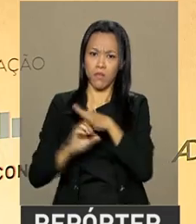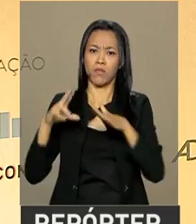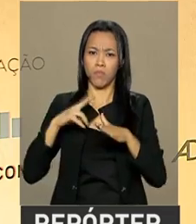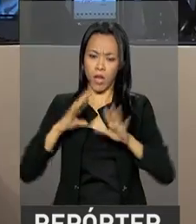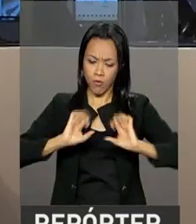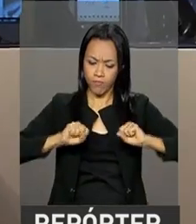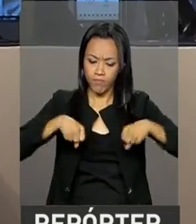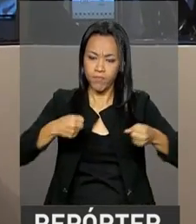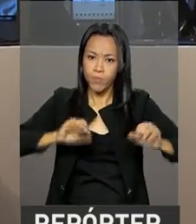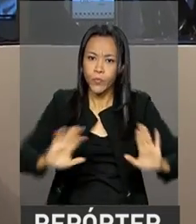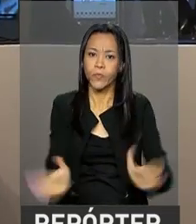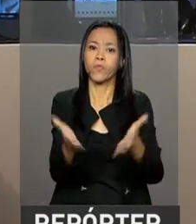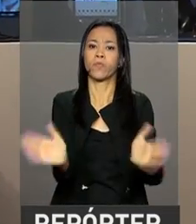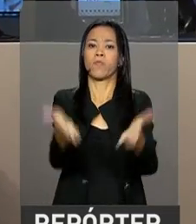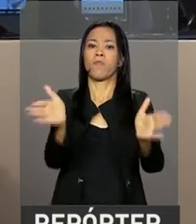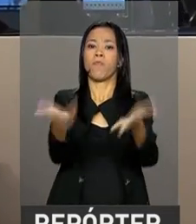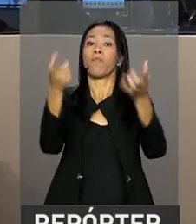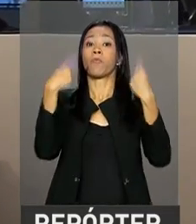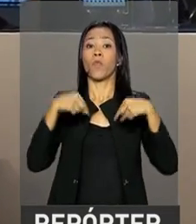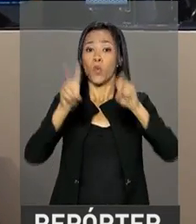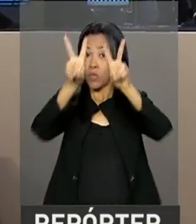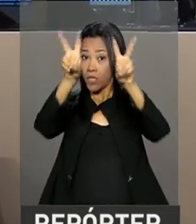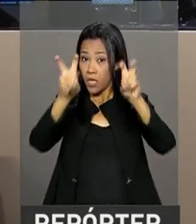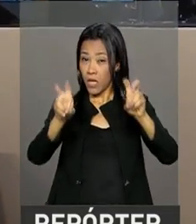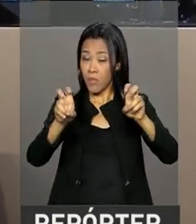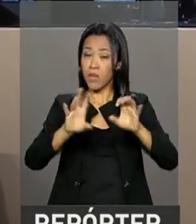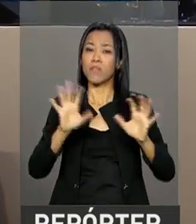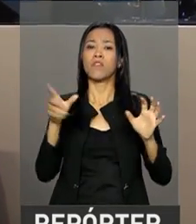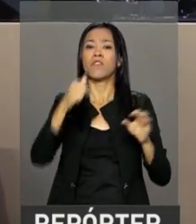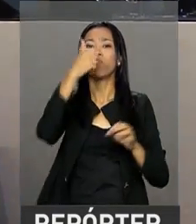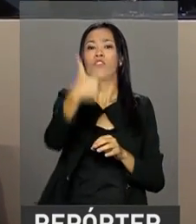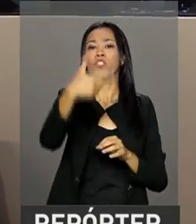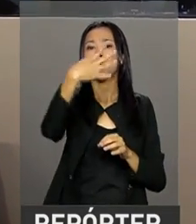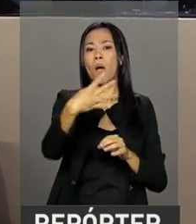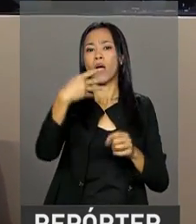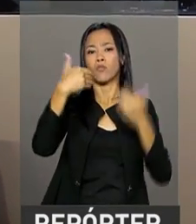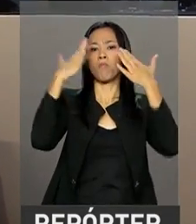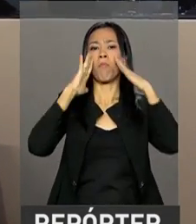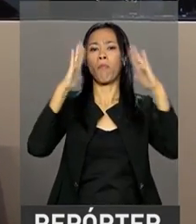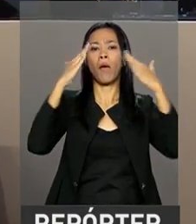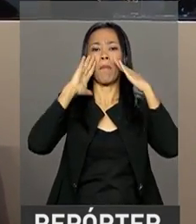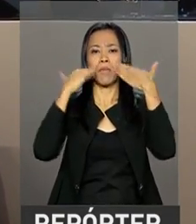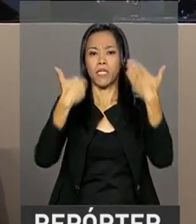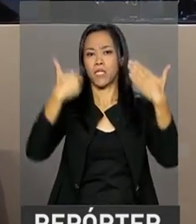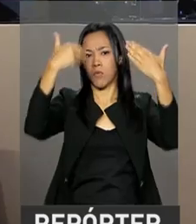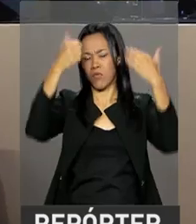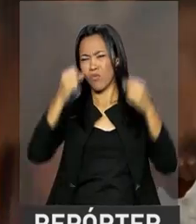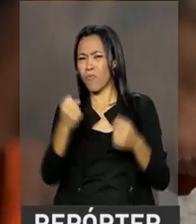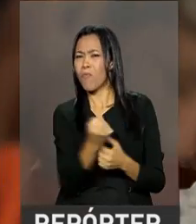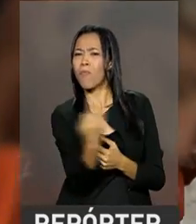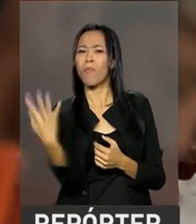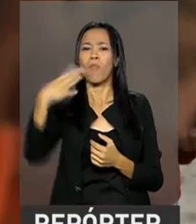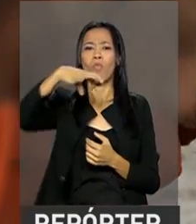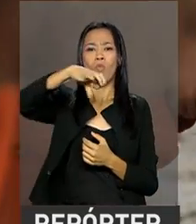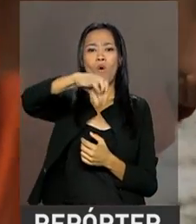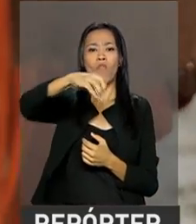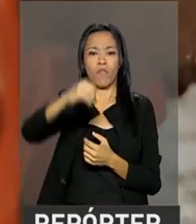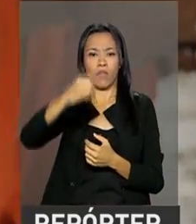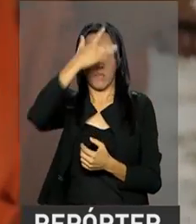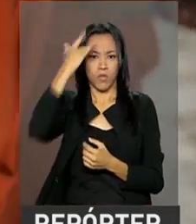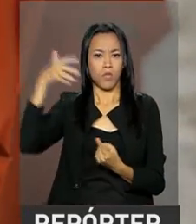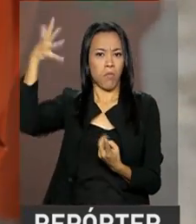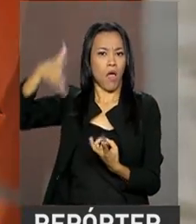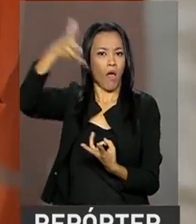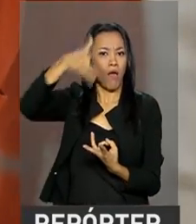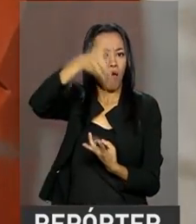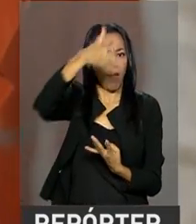negócios as discussões vão ser divididas em 24 painéis com mais de 90 palestrantes o setor da construção